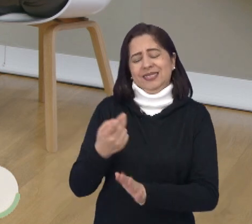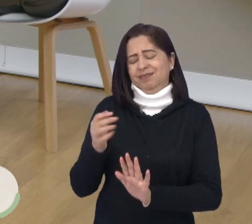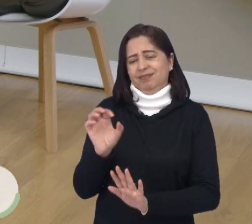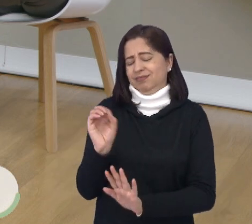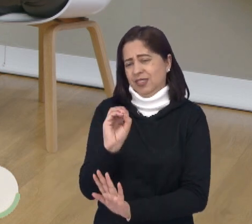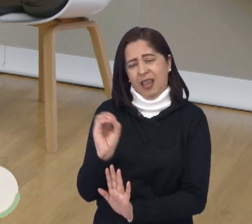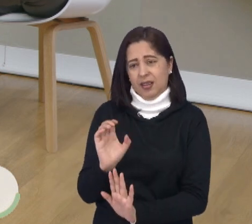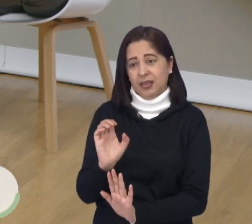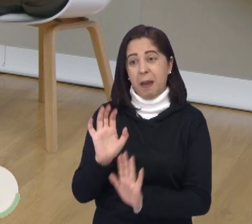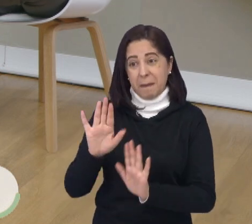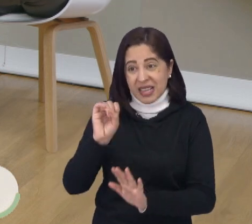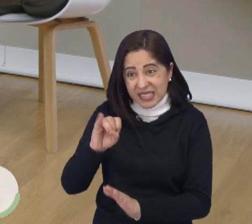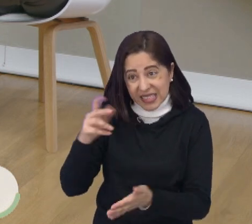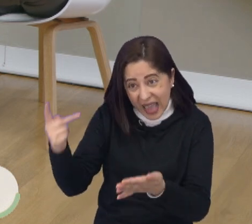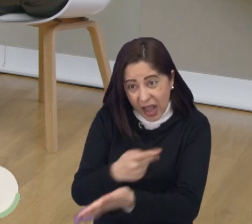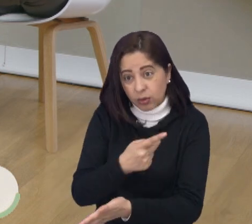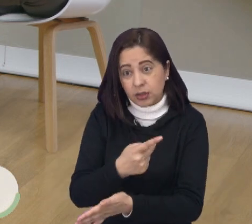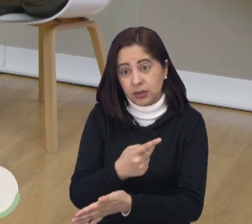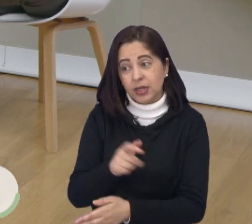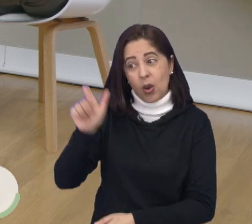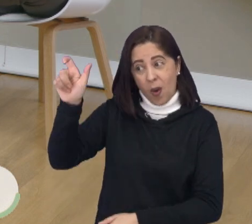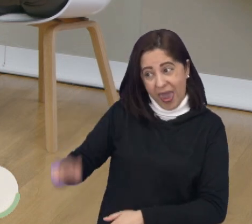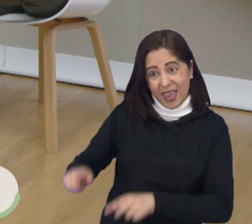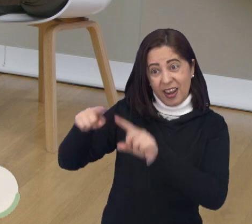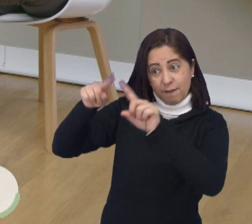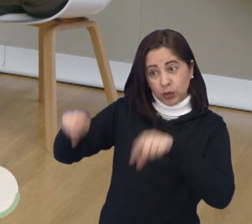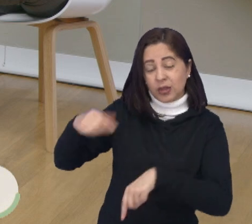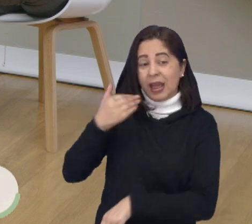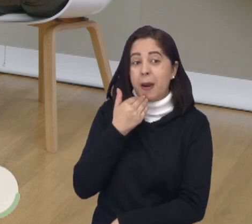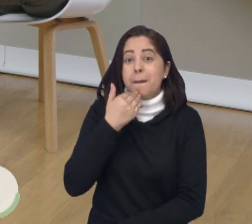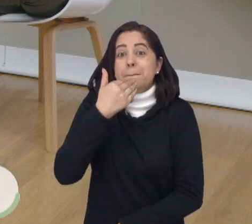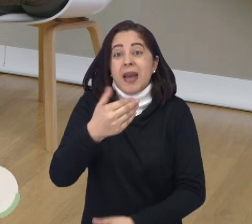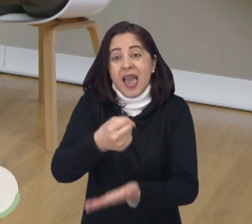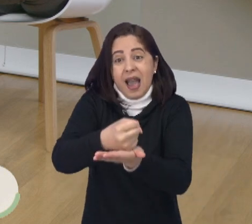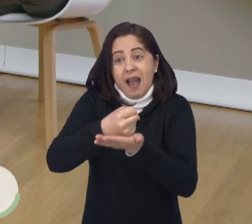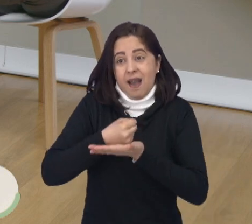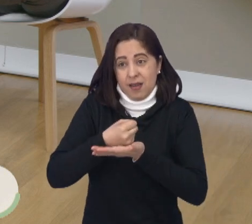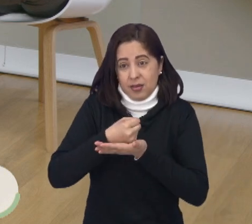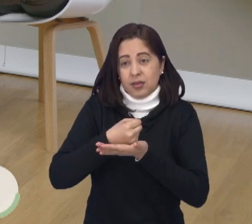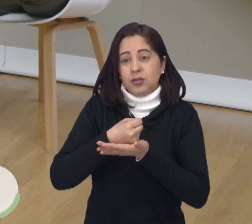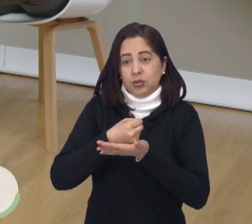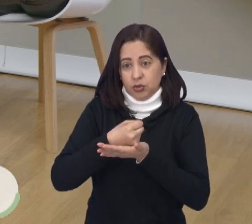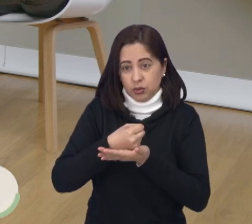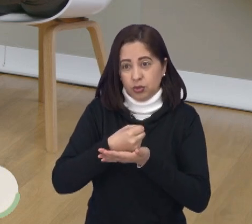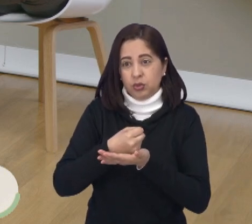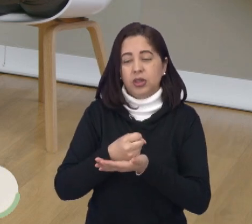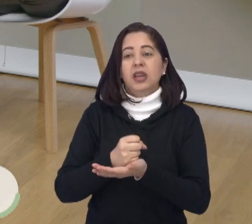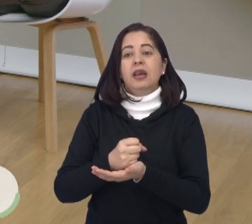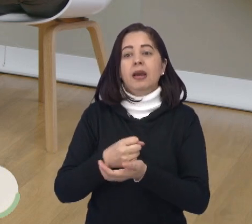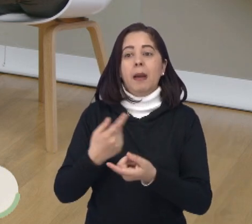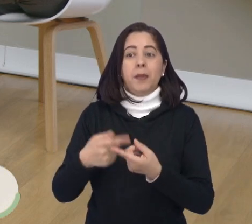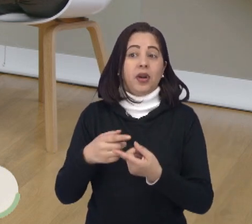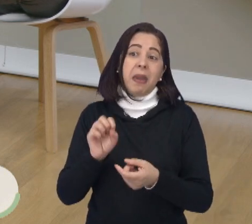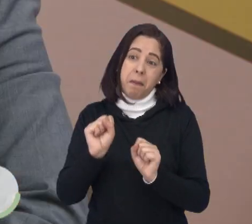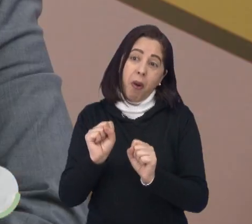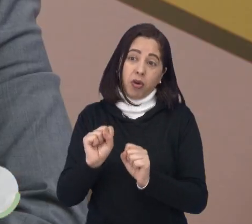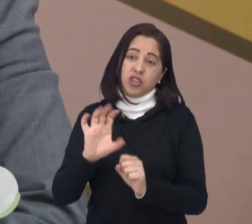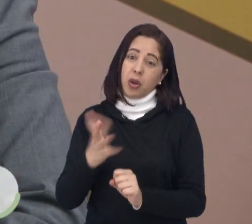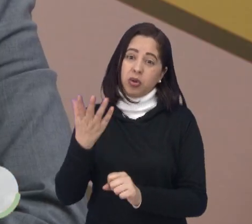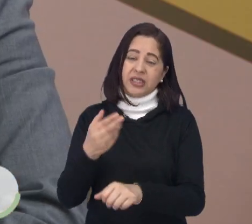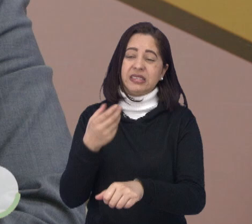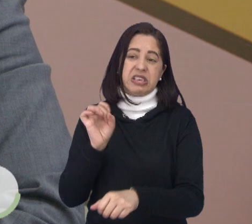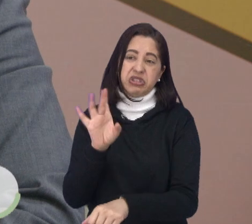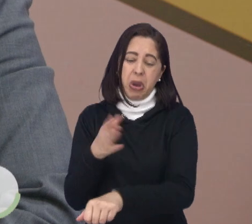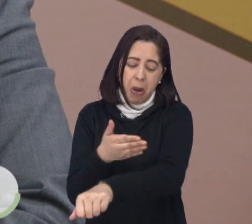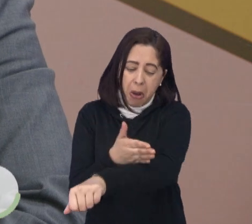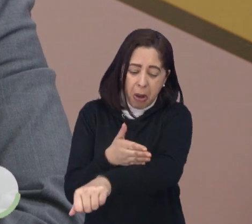se ocorreu, ele tem que pedir ajuda, até para entender se esse acidente foi um simples corte, uma coisa muito simples, ou de fato